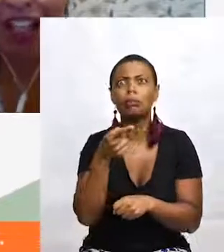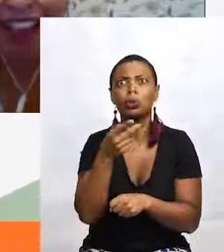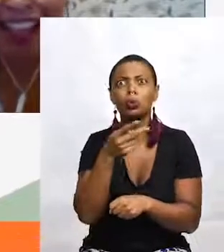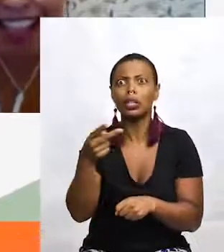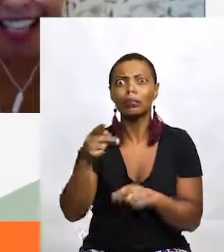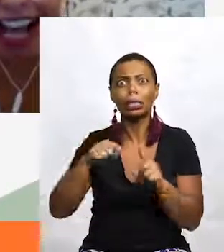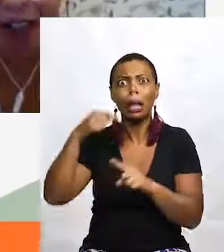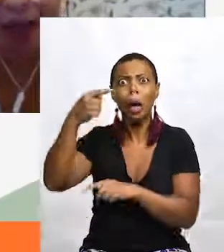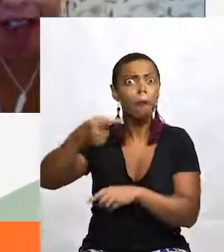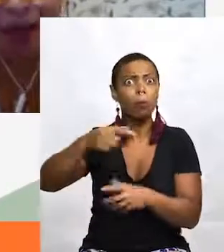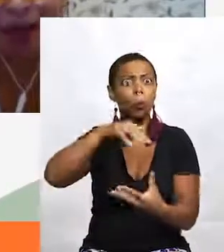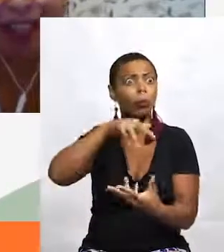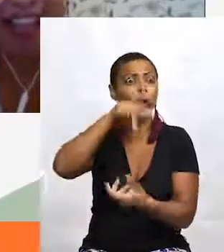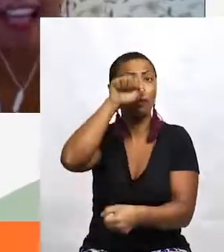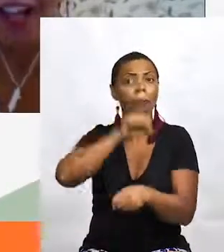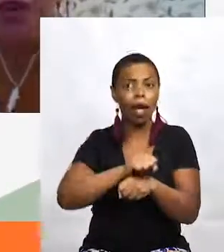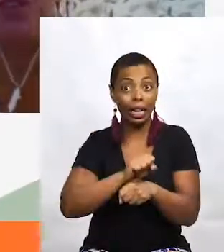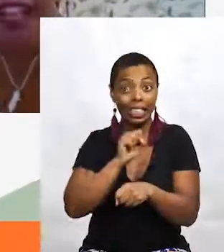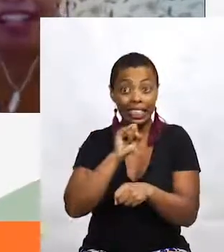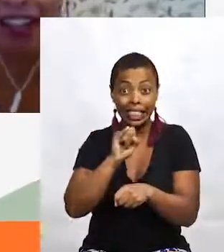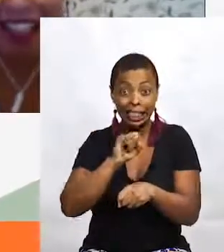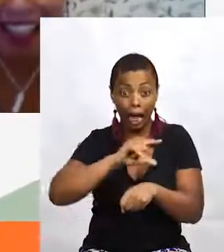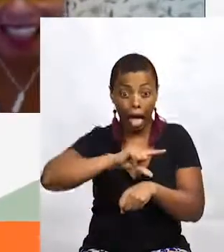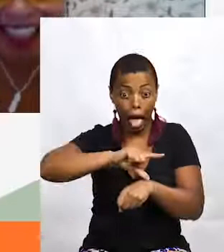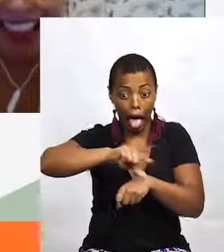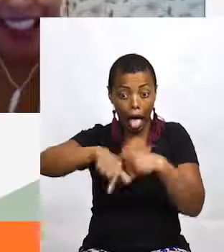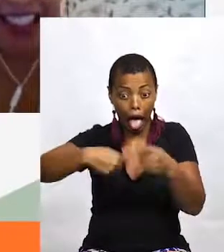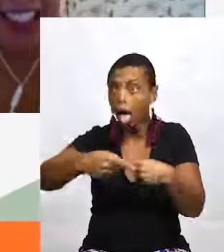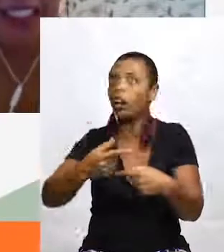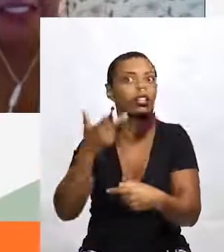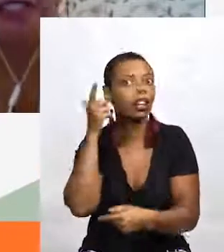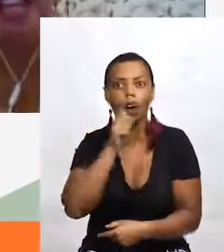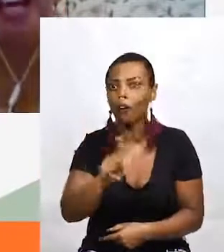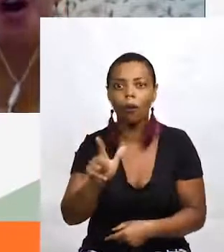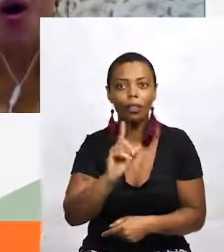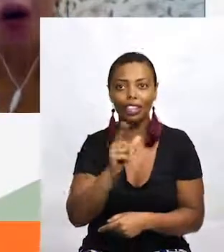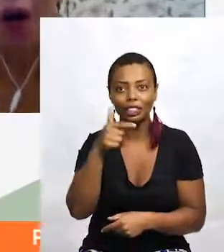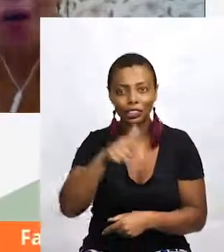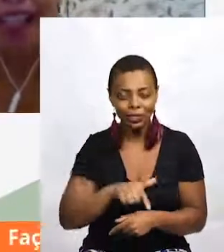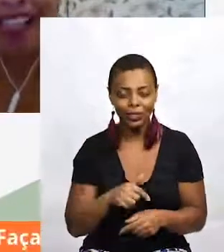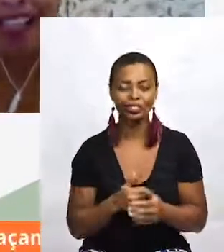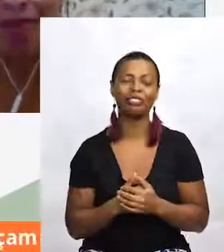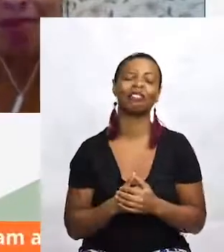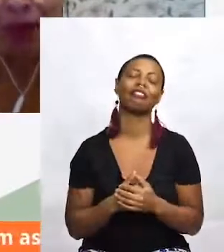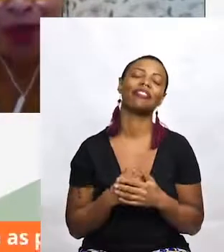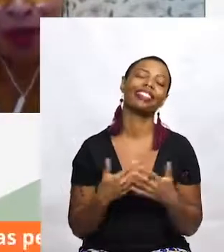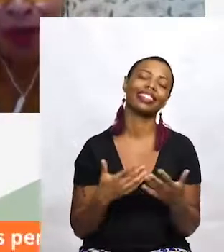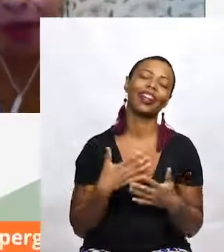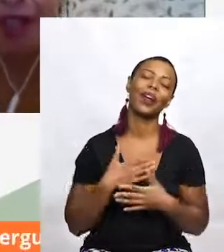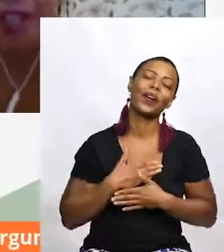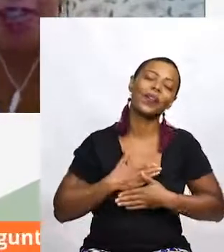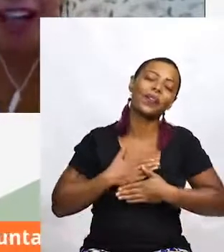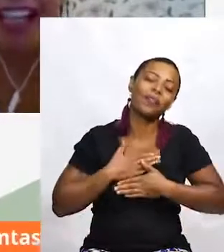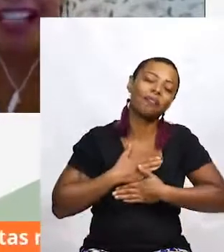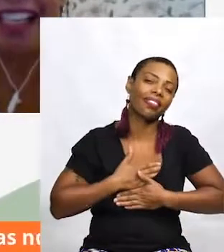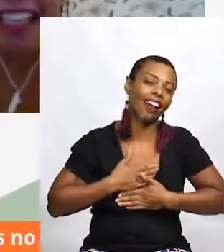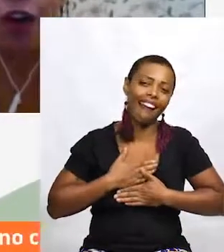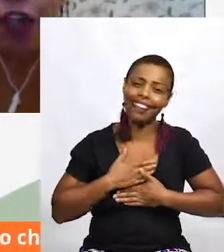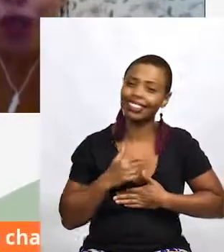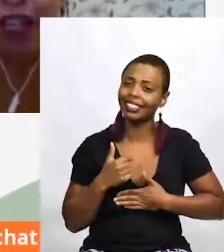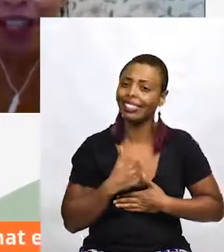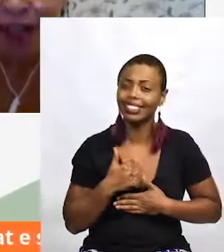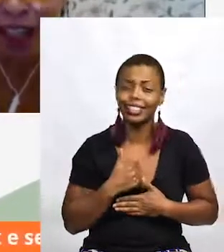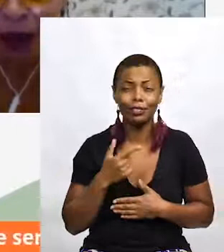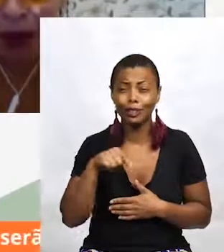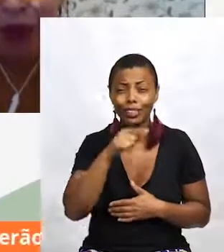Se a gente tivesse deixado para depois, eu não teria conseguido ir de novo. Ó, o prazer é muito meu, vocês não fazem